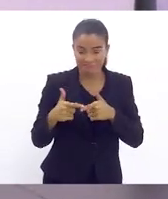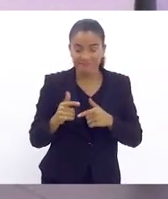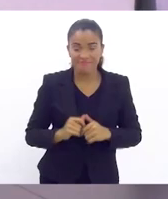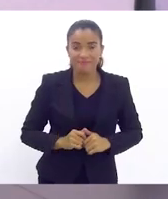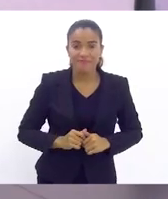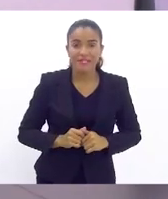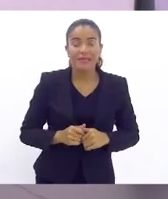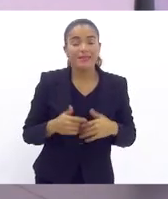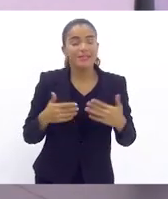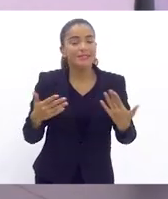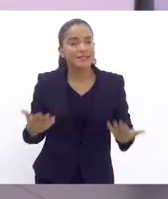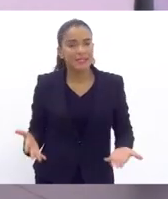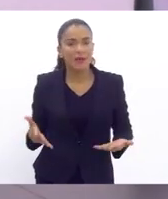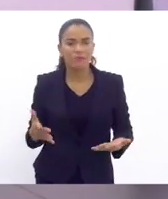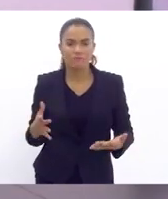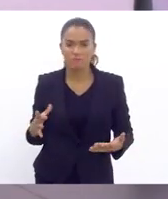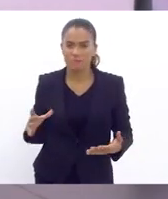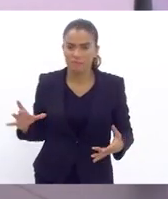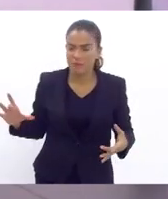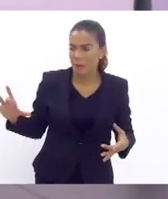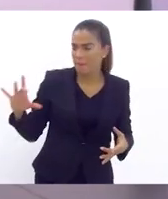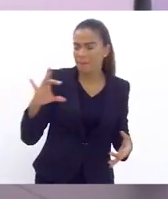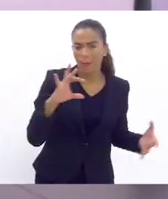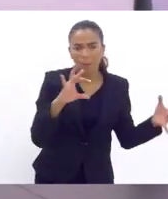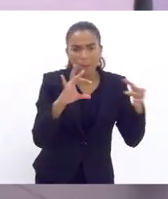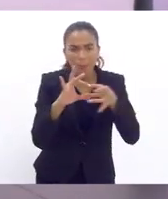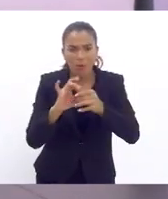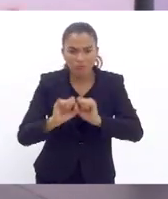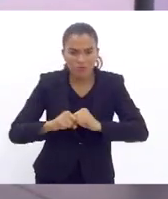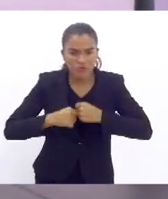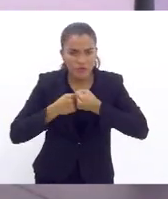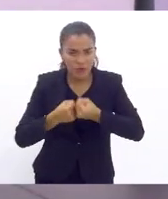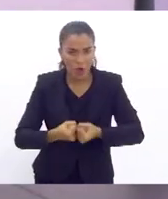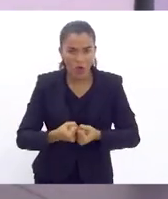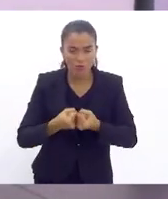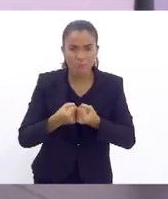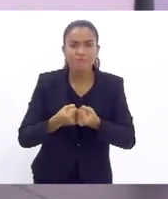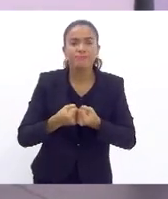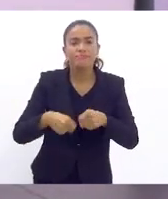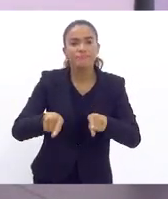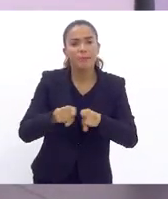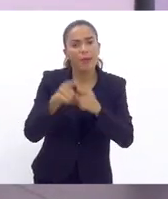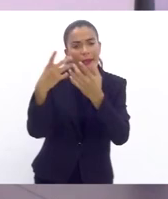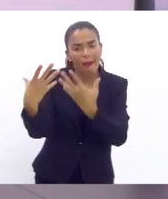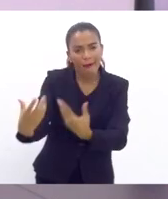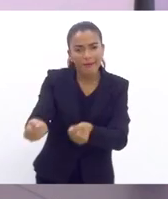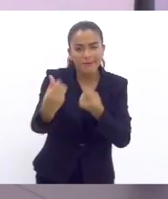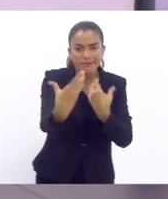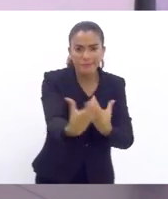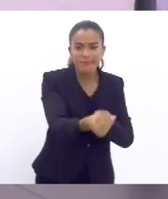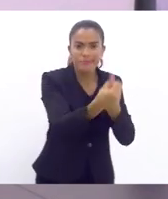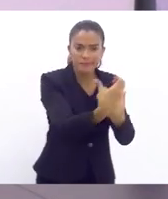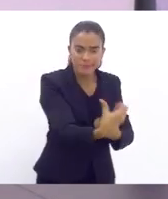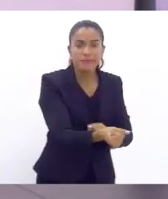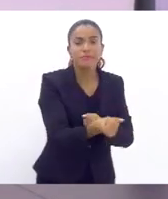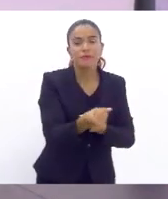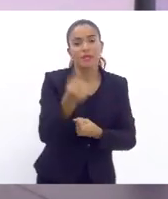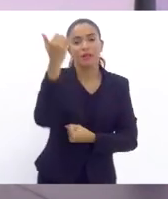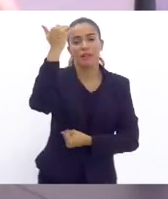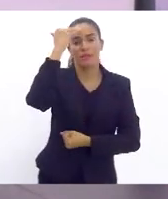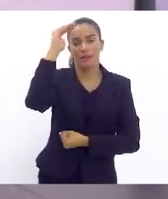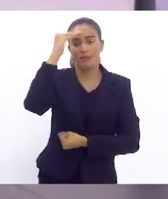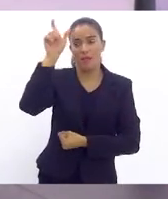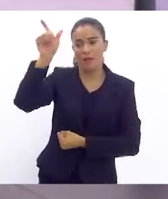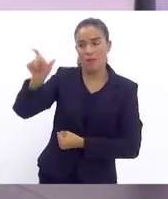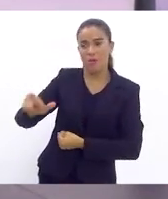Então se unirmos os esforços baixarmos as guardas sejam sejam quais forem para de fato entender que